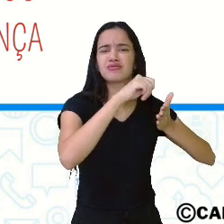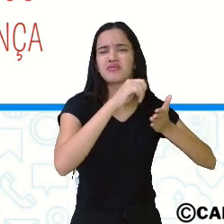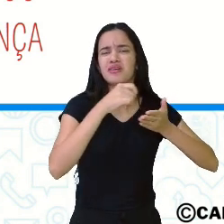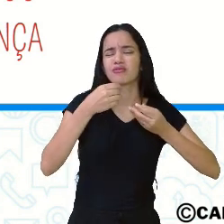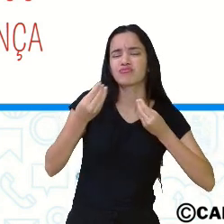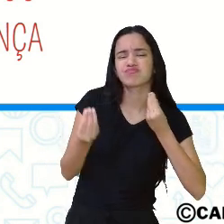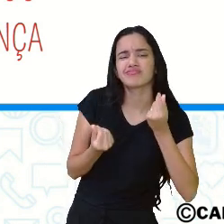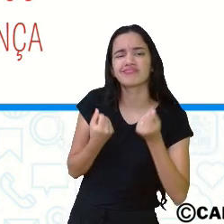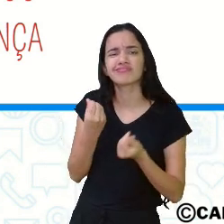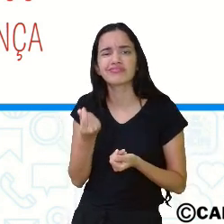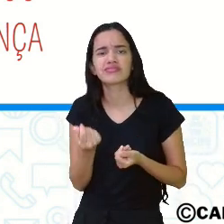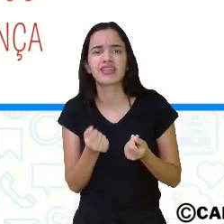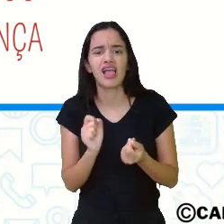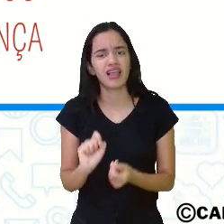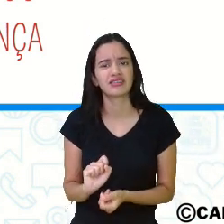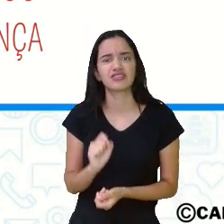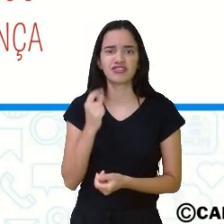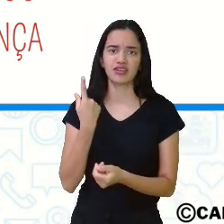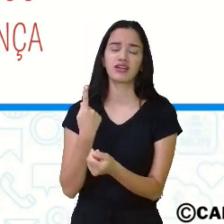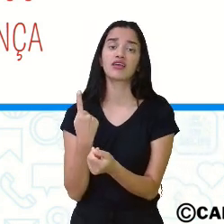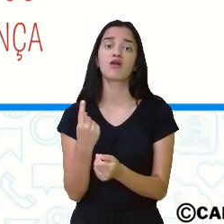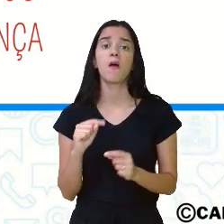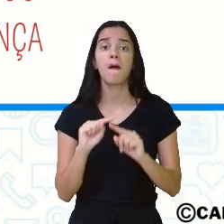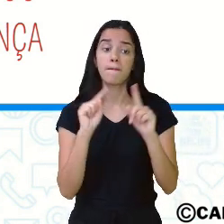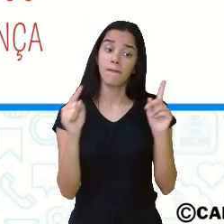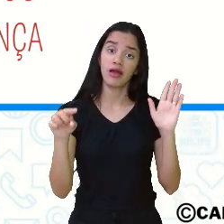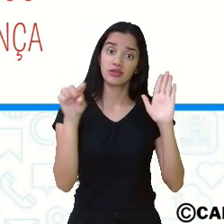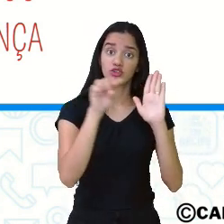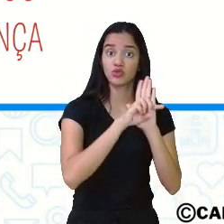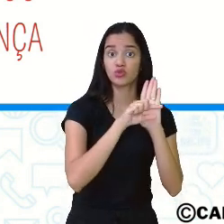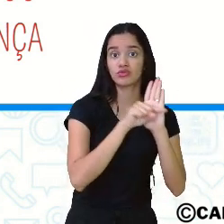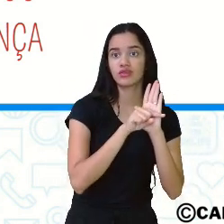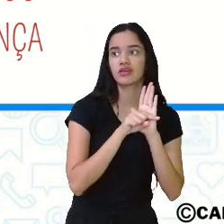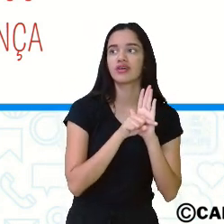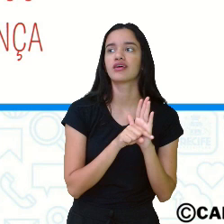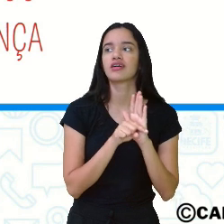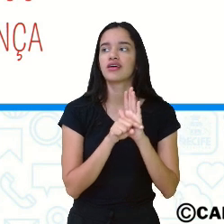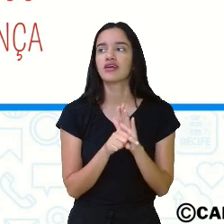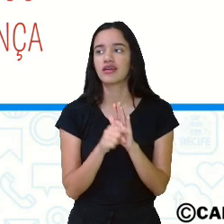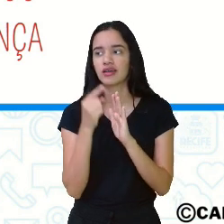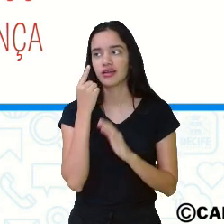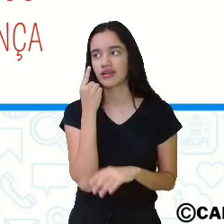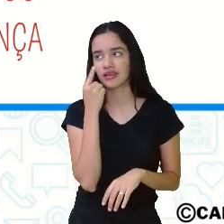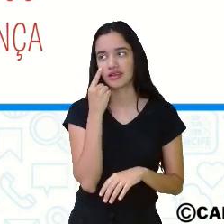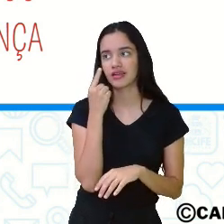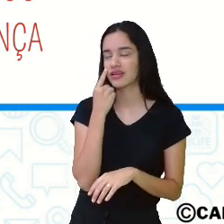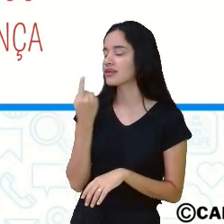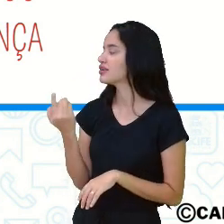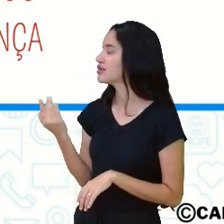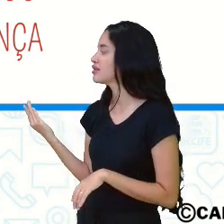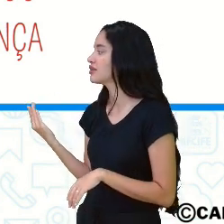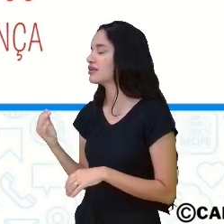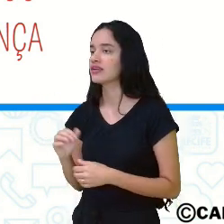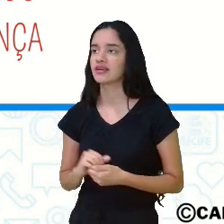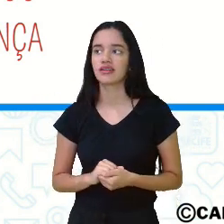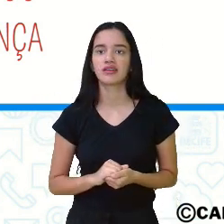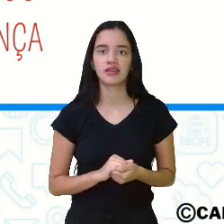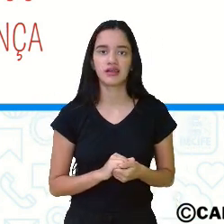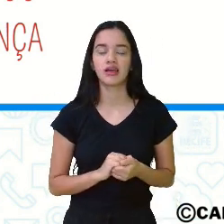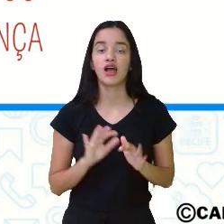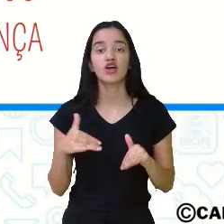meio estranho, mas era subtraindo. Foi o resto que ainda ficou ali,